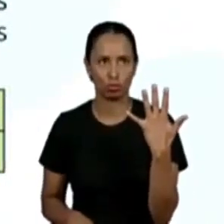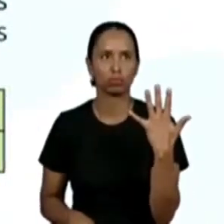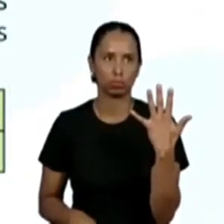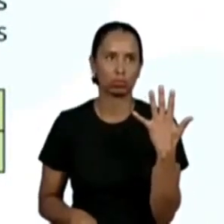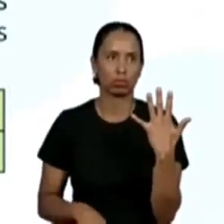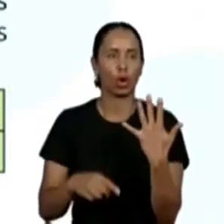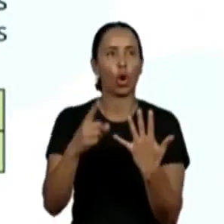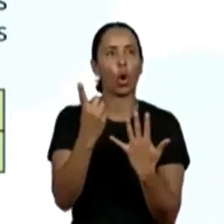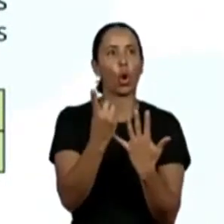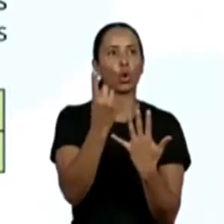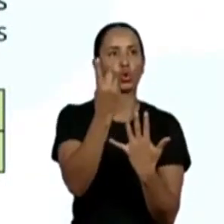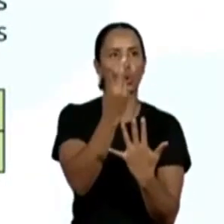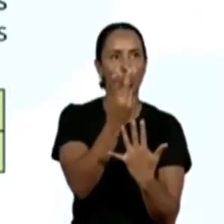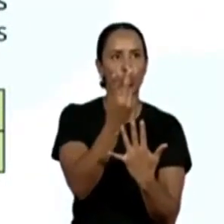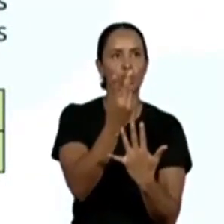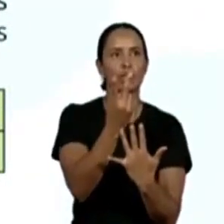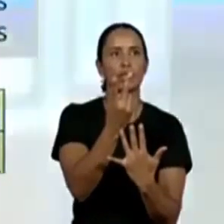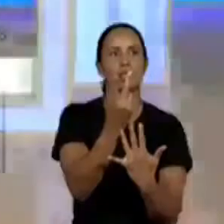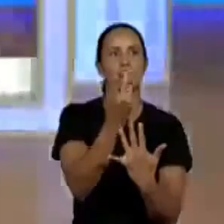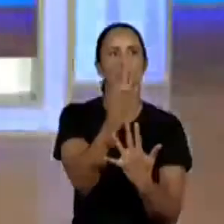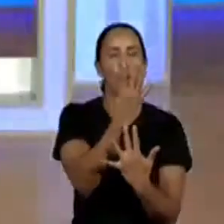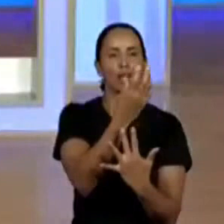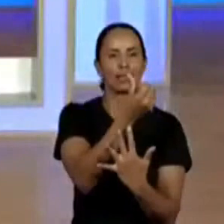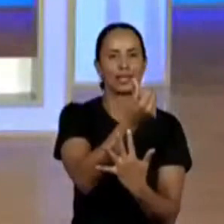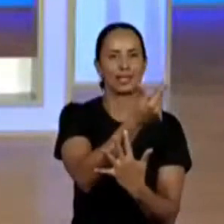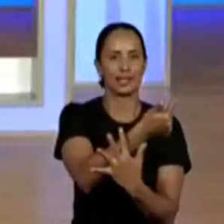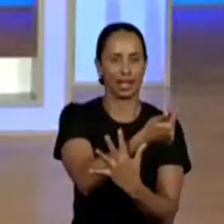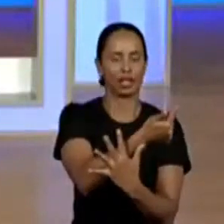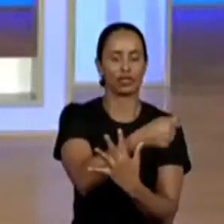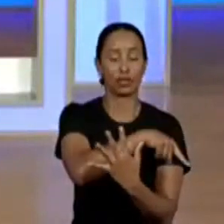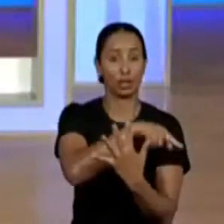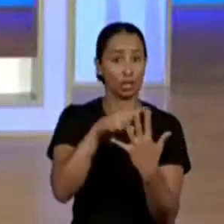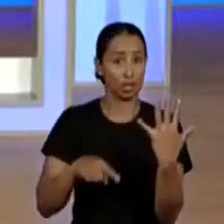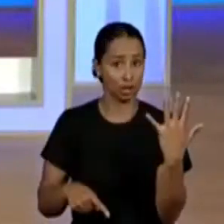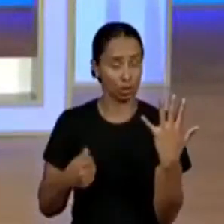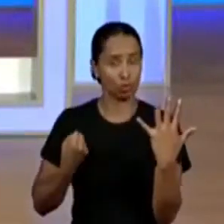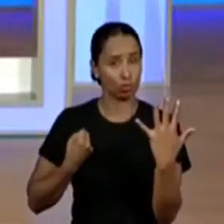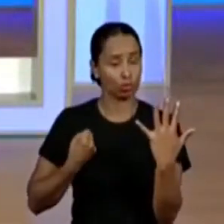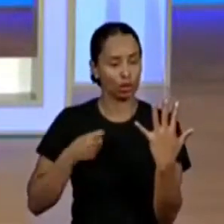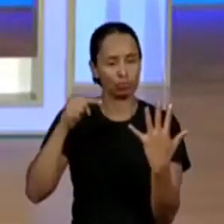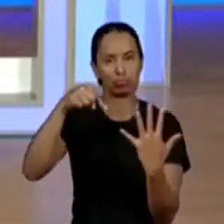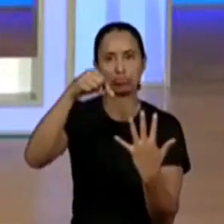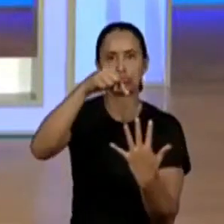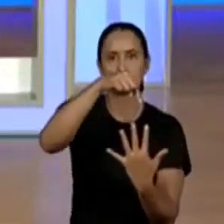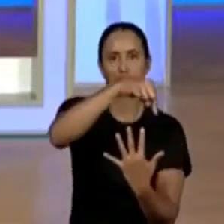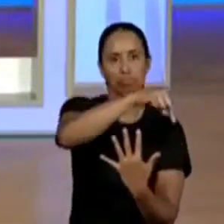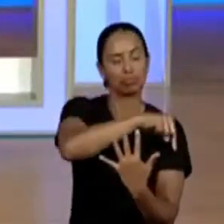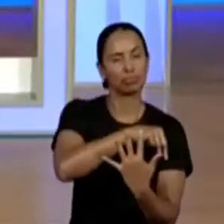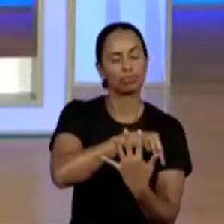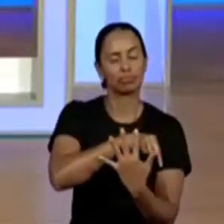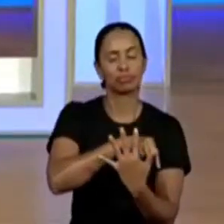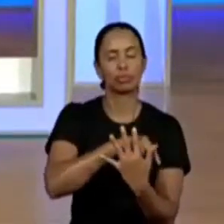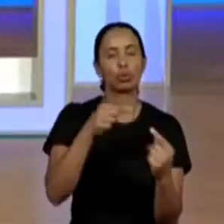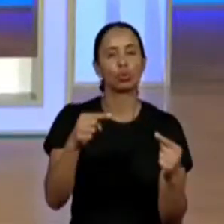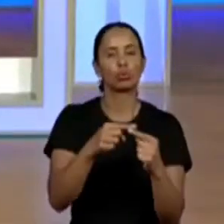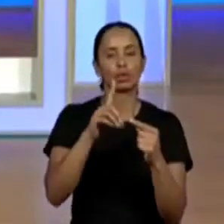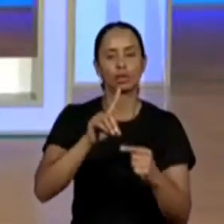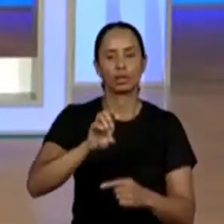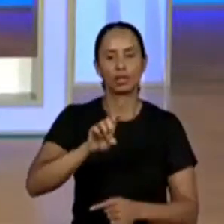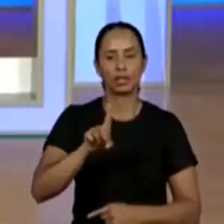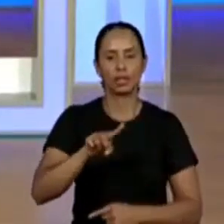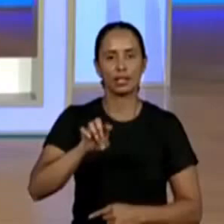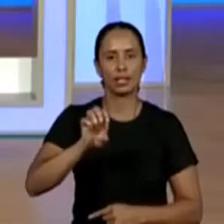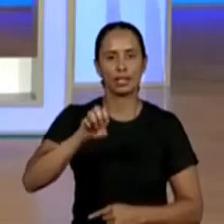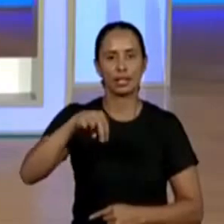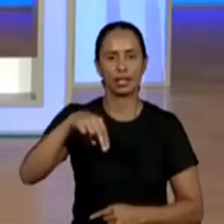que eu falar que eu tenho essa relação, eu tenho 5 algarismos. Então, uma dezena de milhar é a mesma coisa que 5 algarismos.